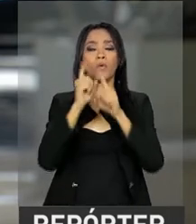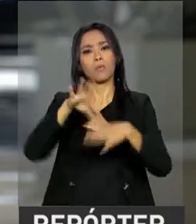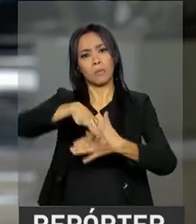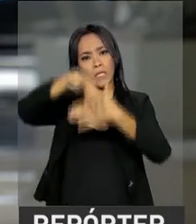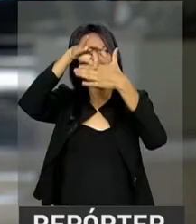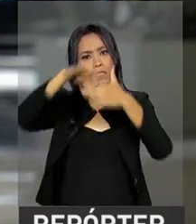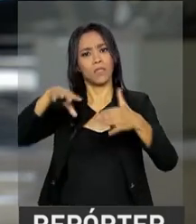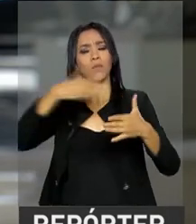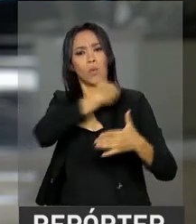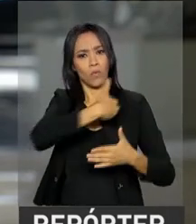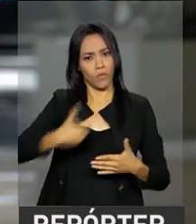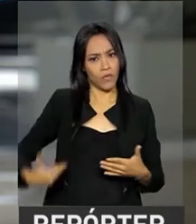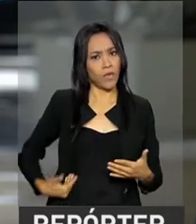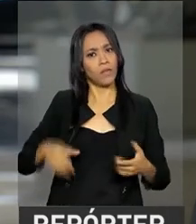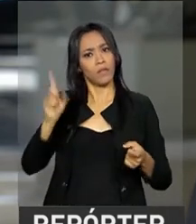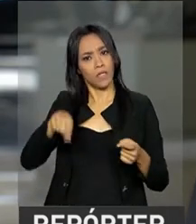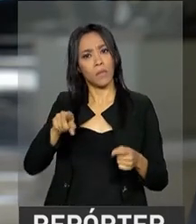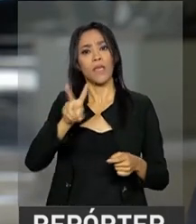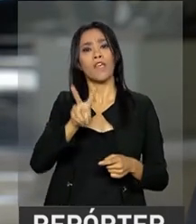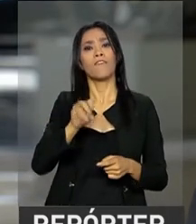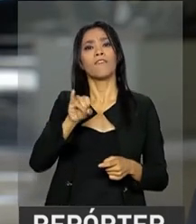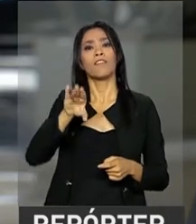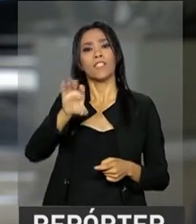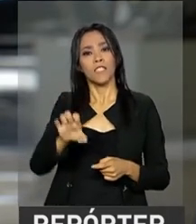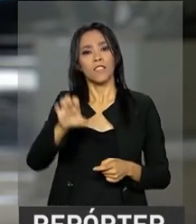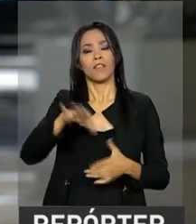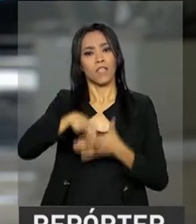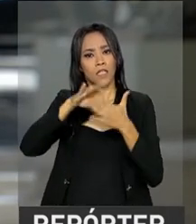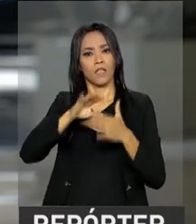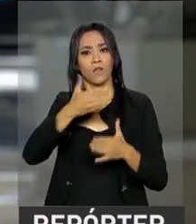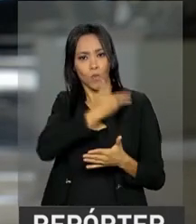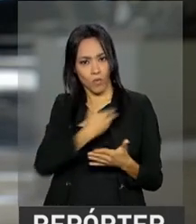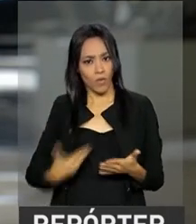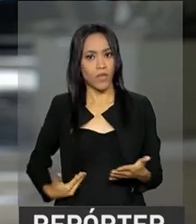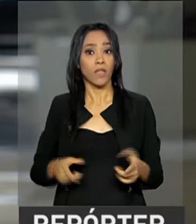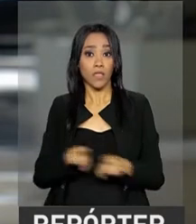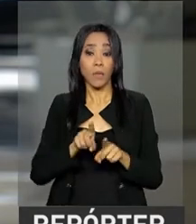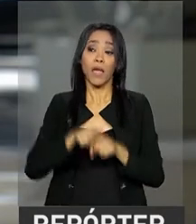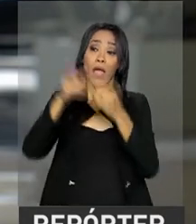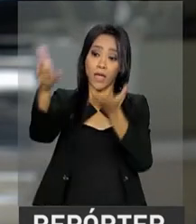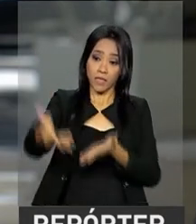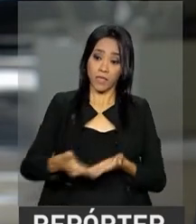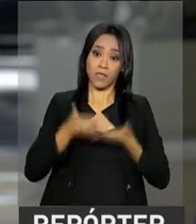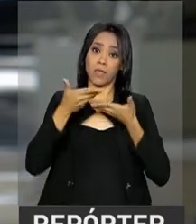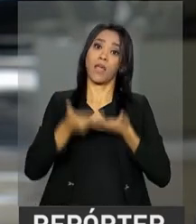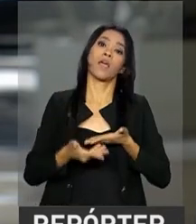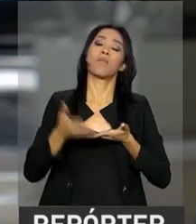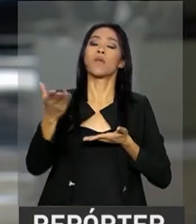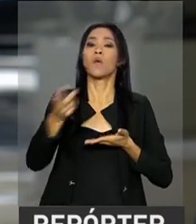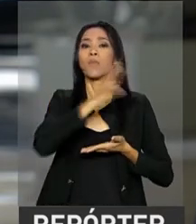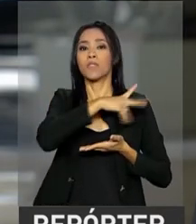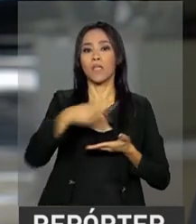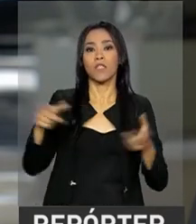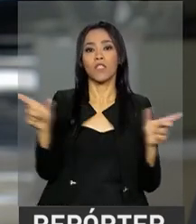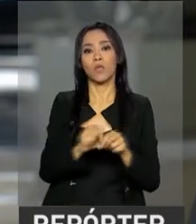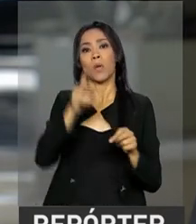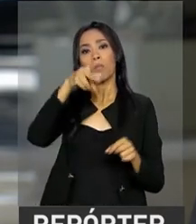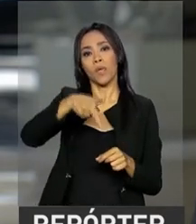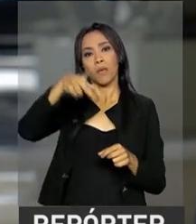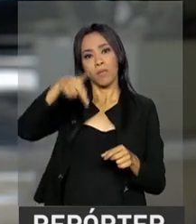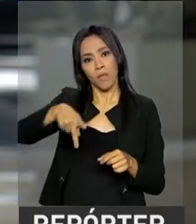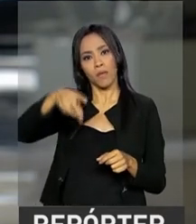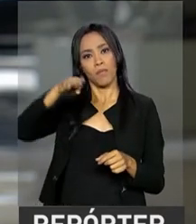aguinaldo ribeiro vice líderes do governo o presidente também recebe o presidente do ptb o deputado roberto